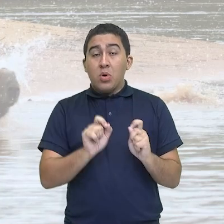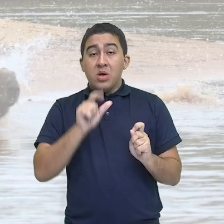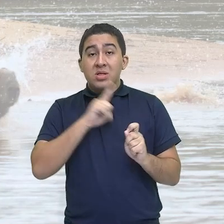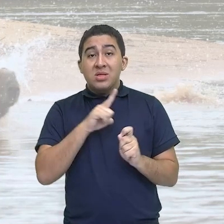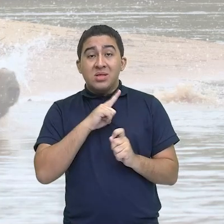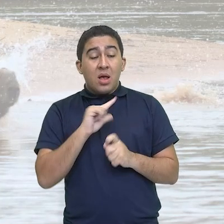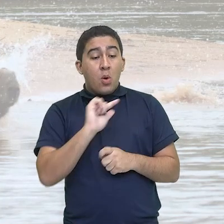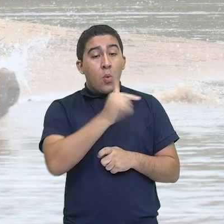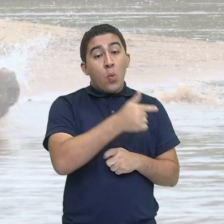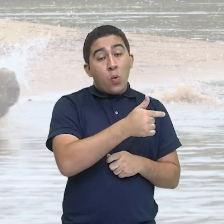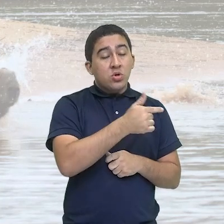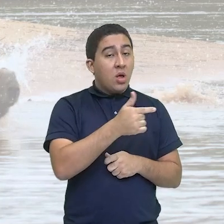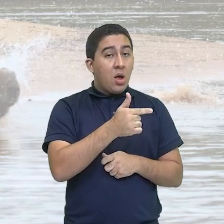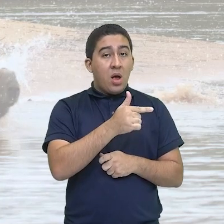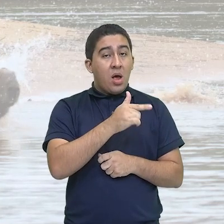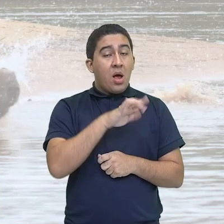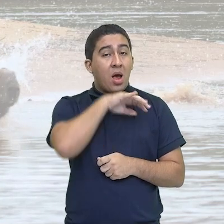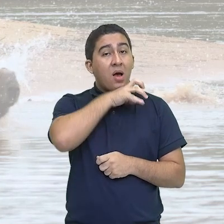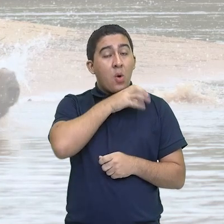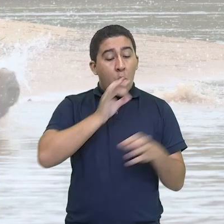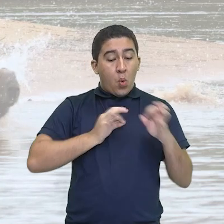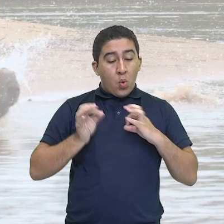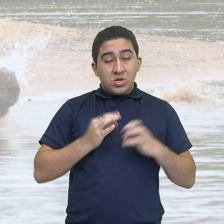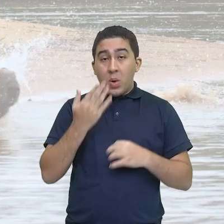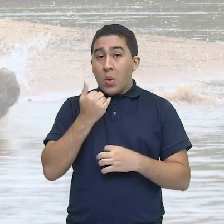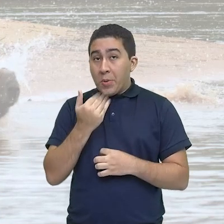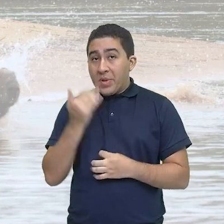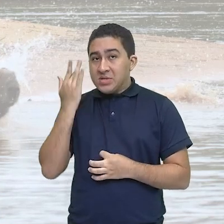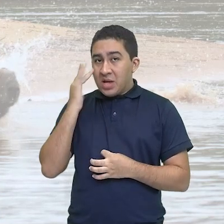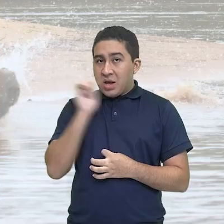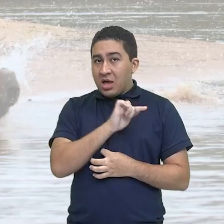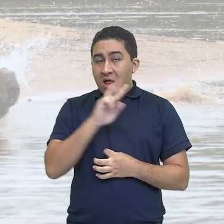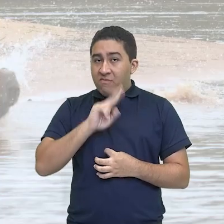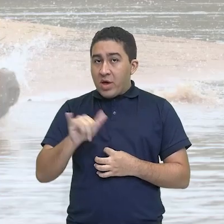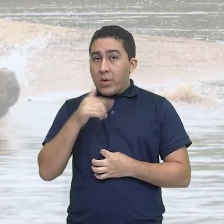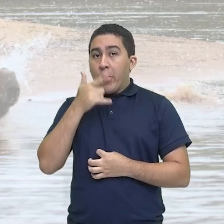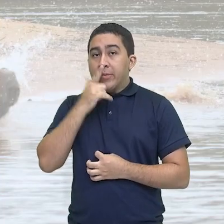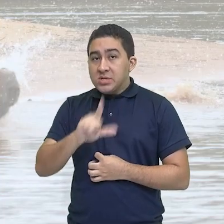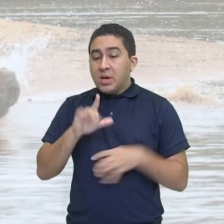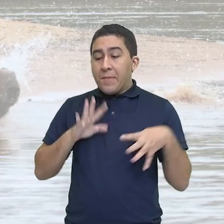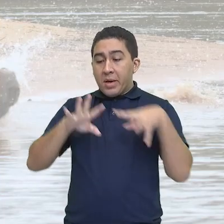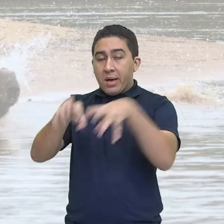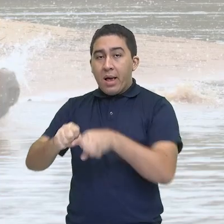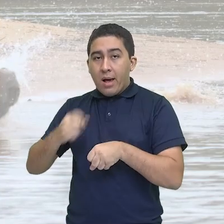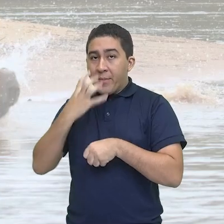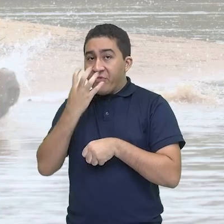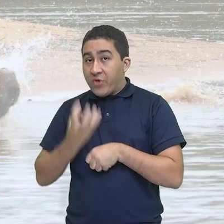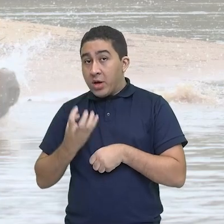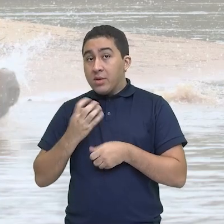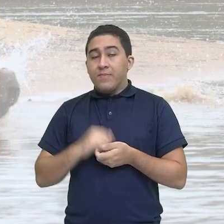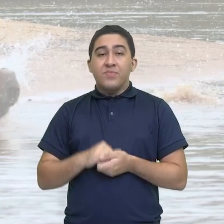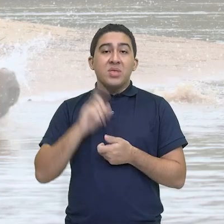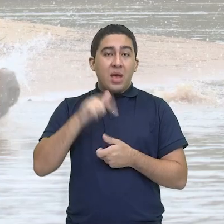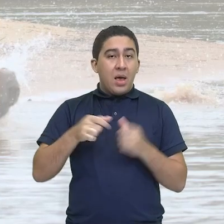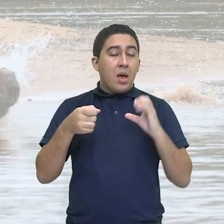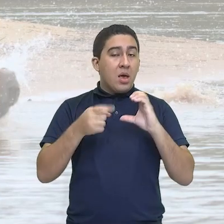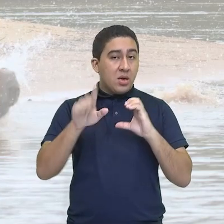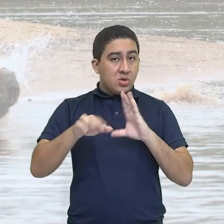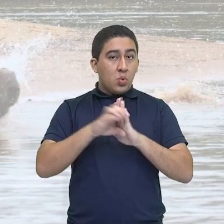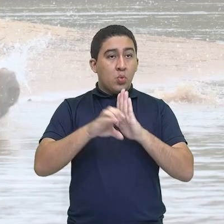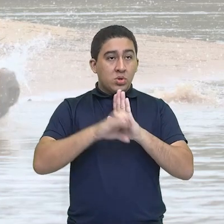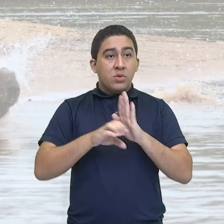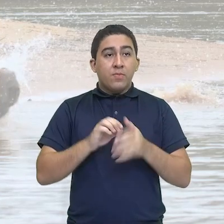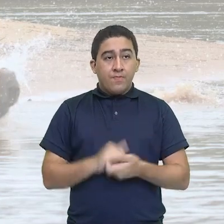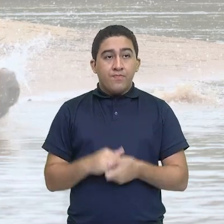ser alimento para a onça. Será se a onça vai conseguir? E então esse é um conceito de predação. Nós